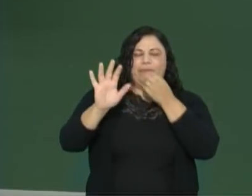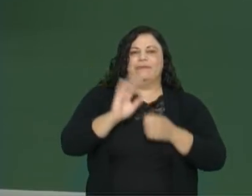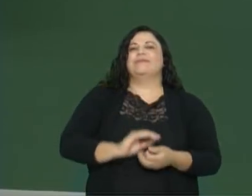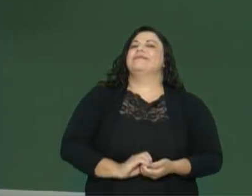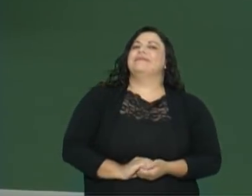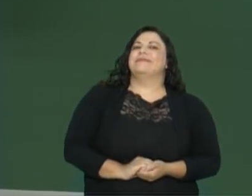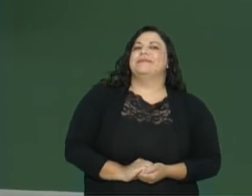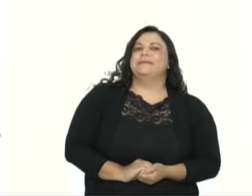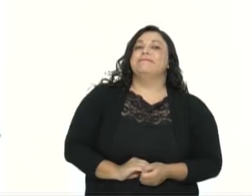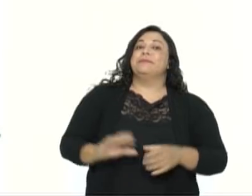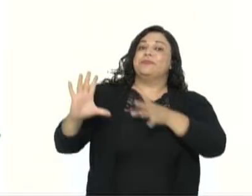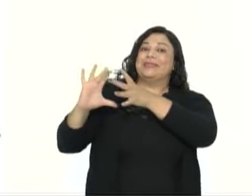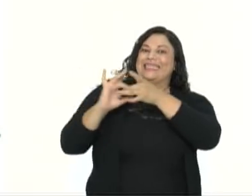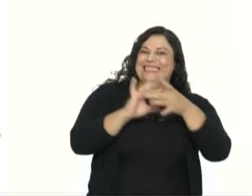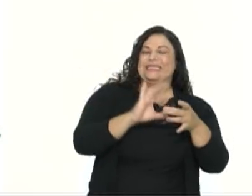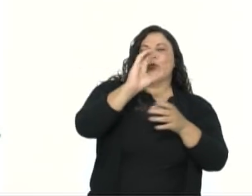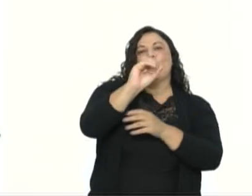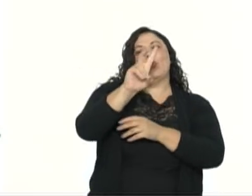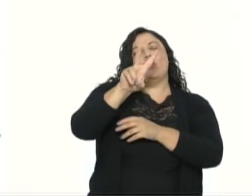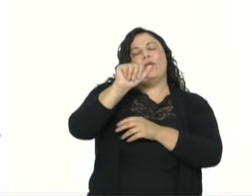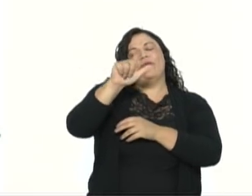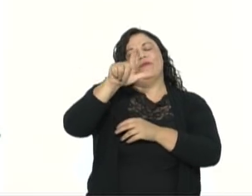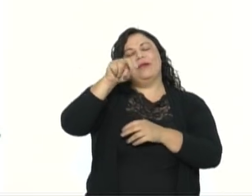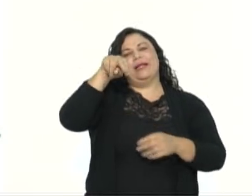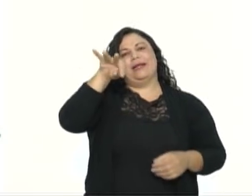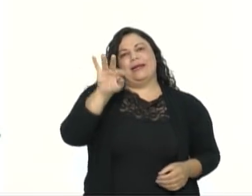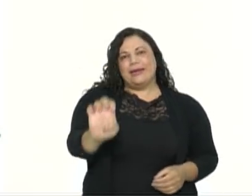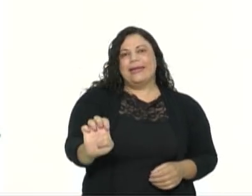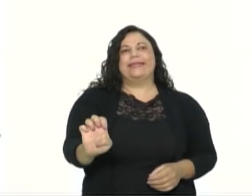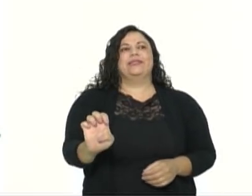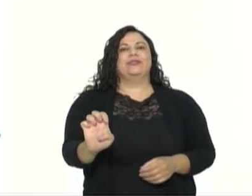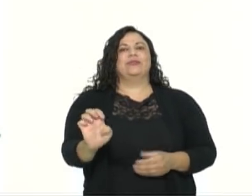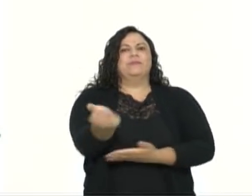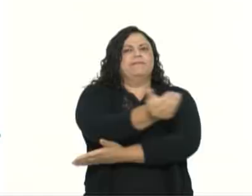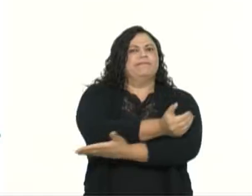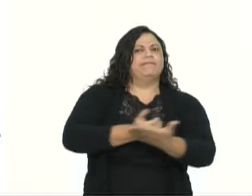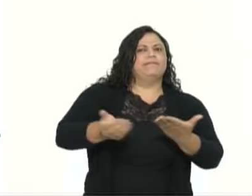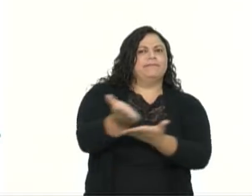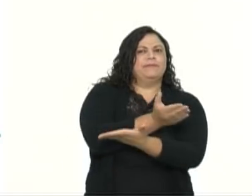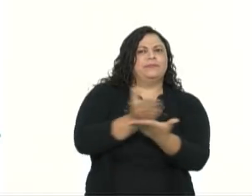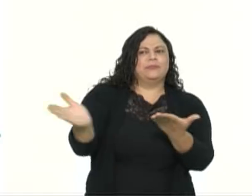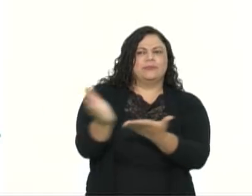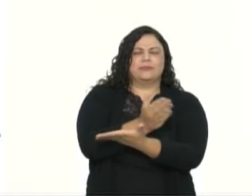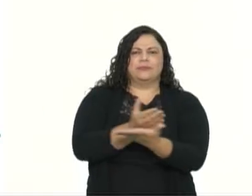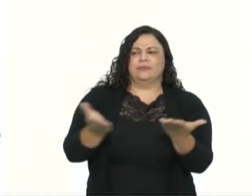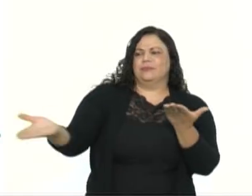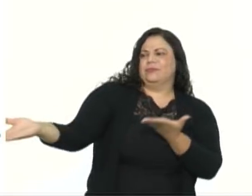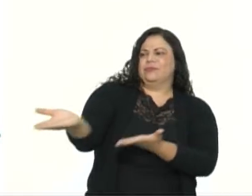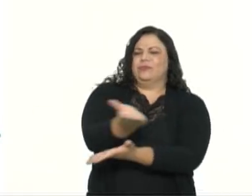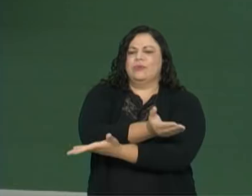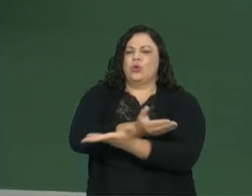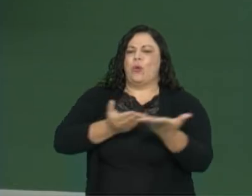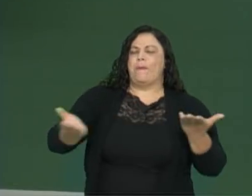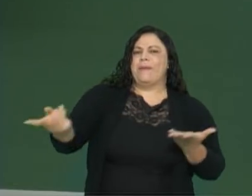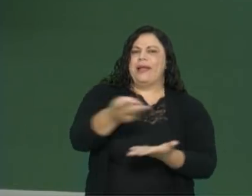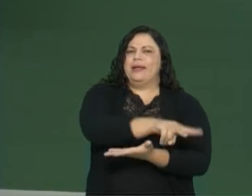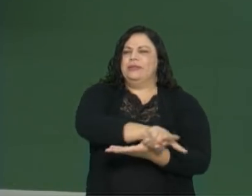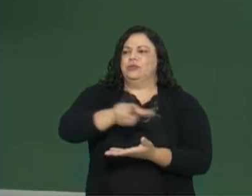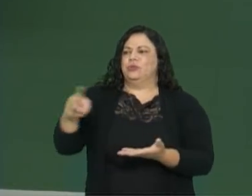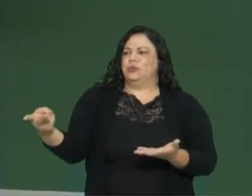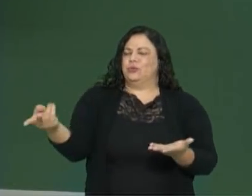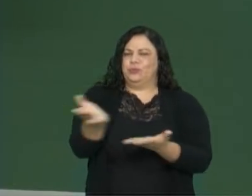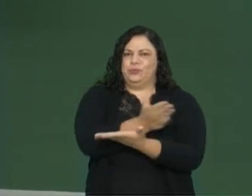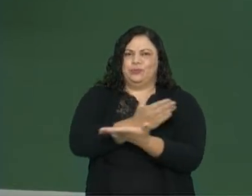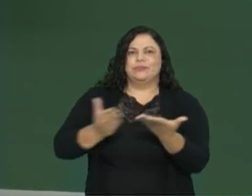tipos. Compartilha elétrons e compartilha pares. Eu entrego um, meu amigo entrega outro e dividimos